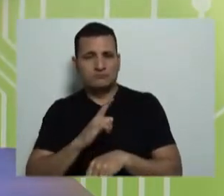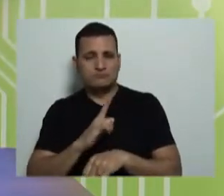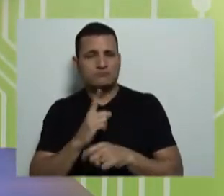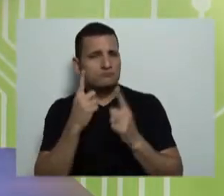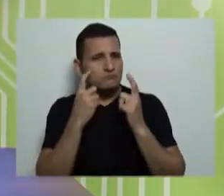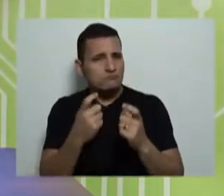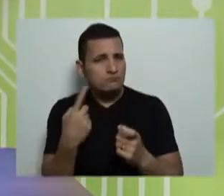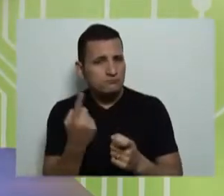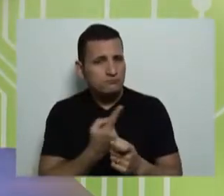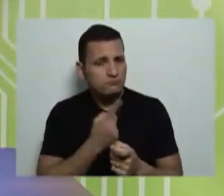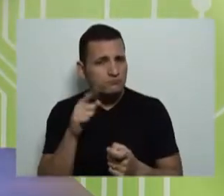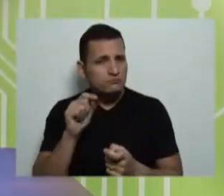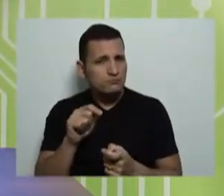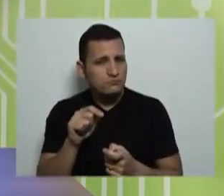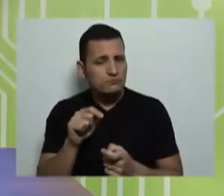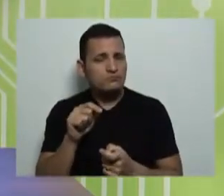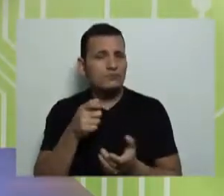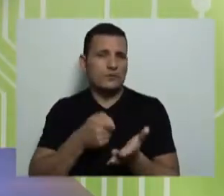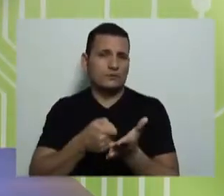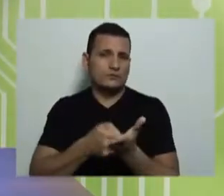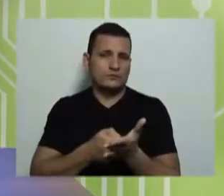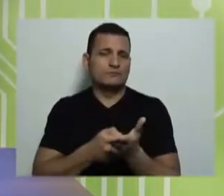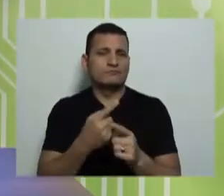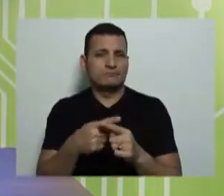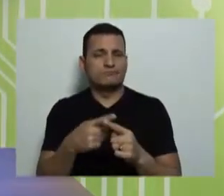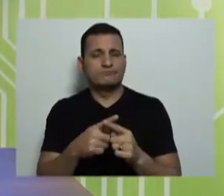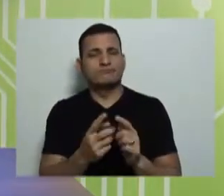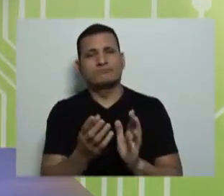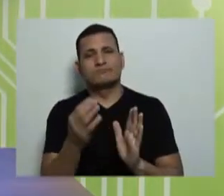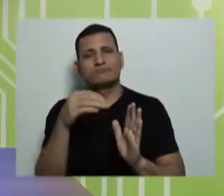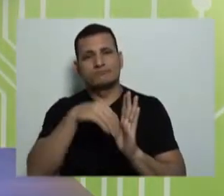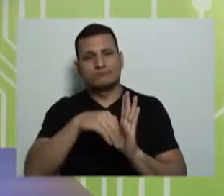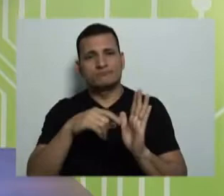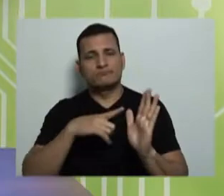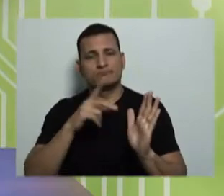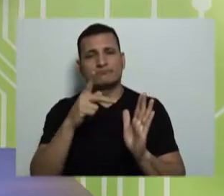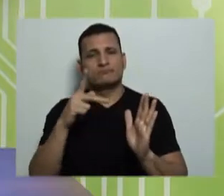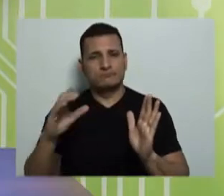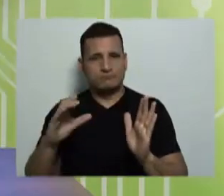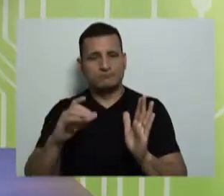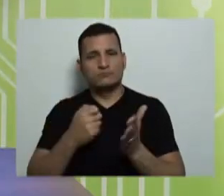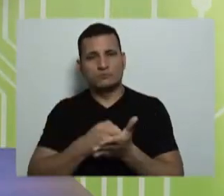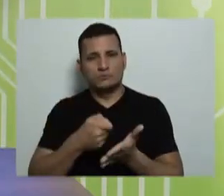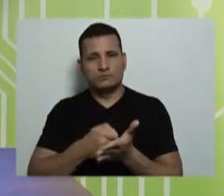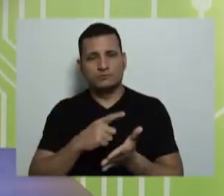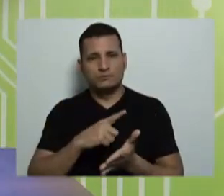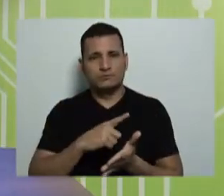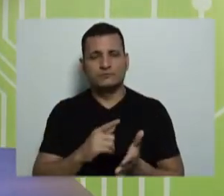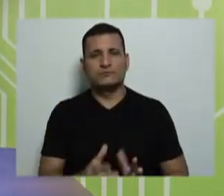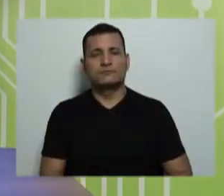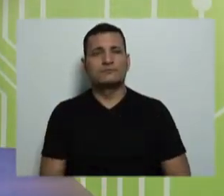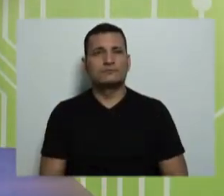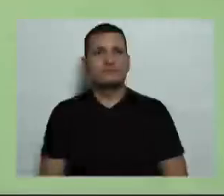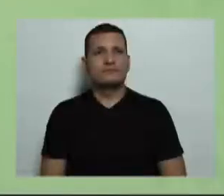o obrigatório, que é aquele previsto como obrigatório no projeto pedagógico do curso. Prosseguindo, pessoal.